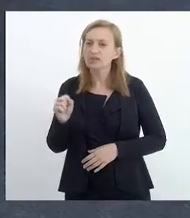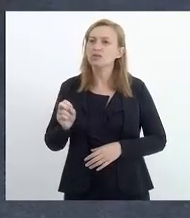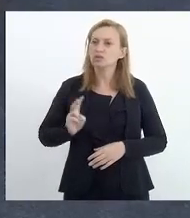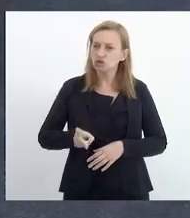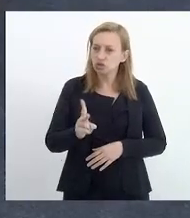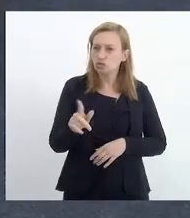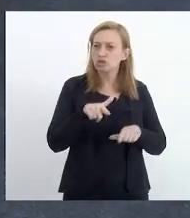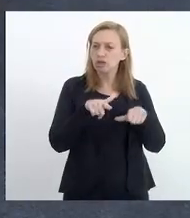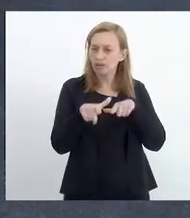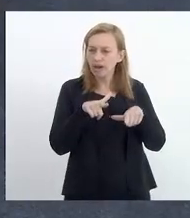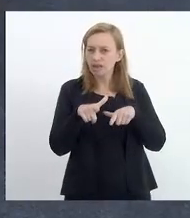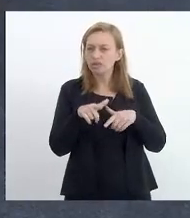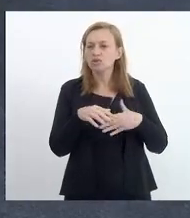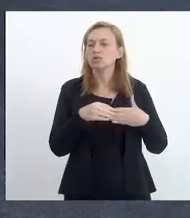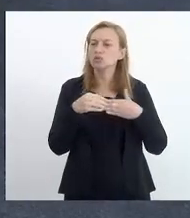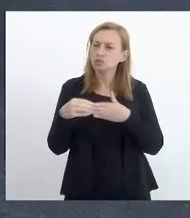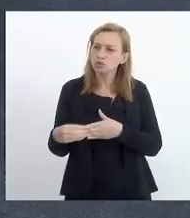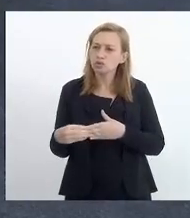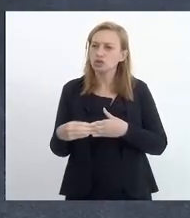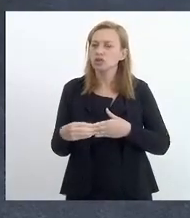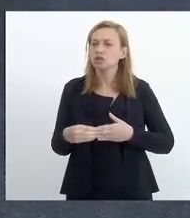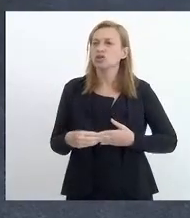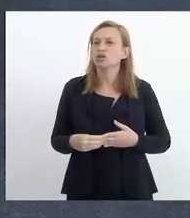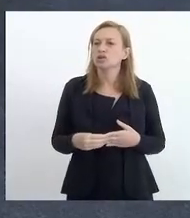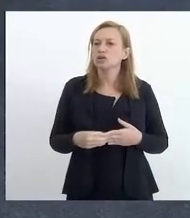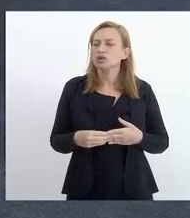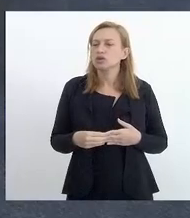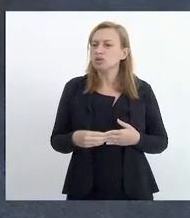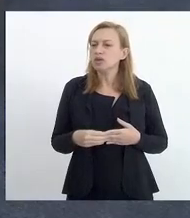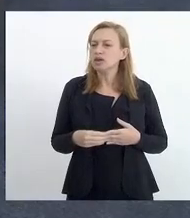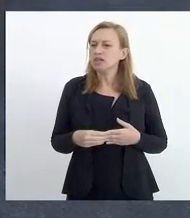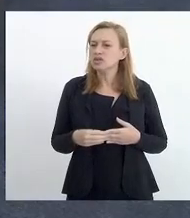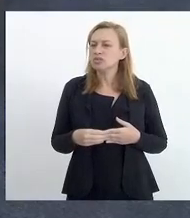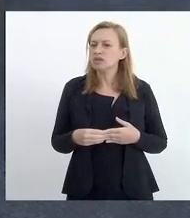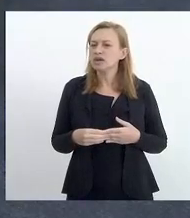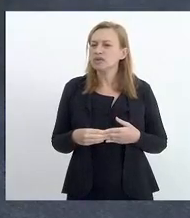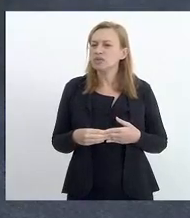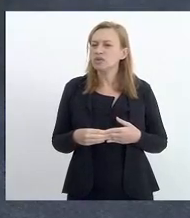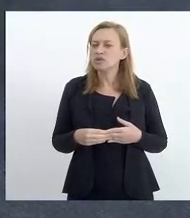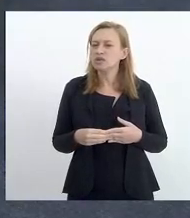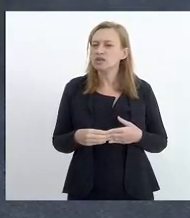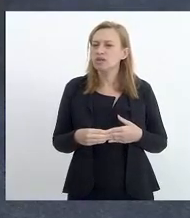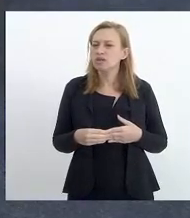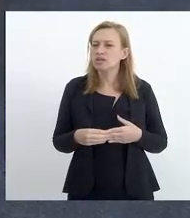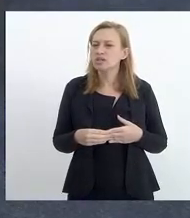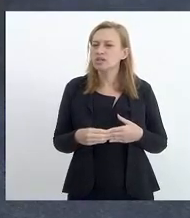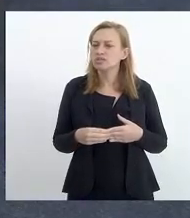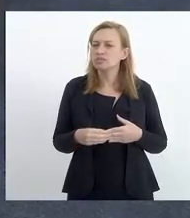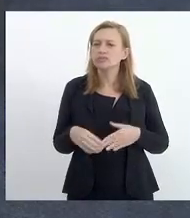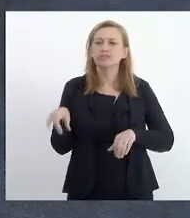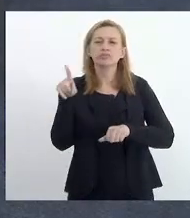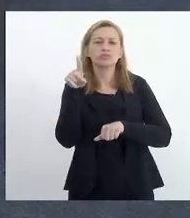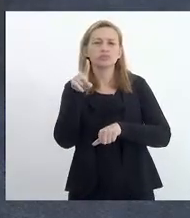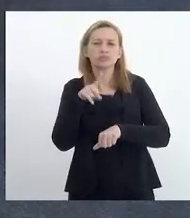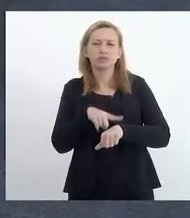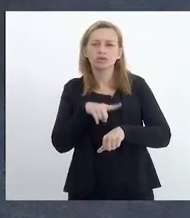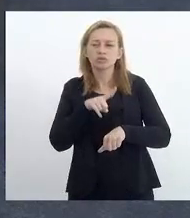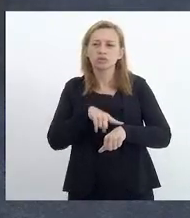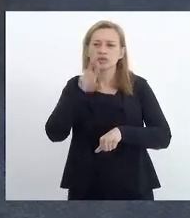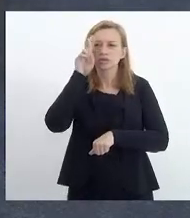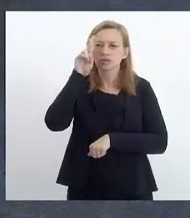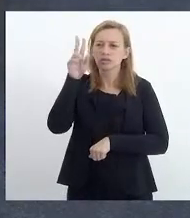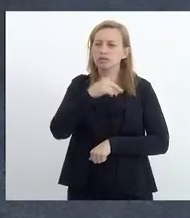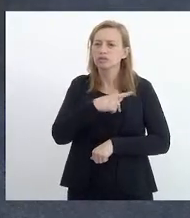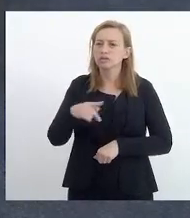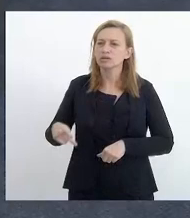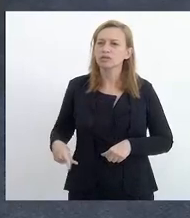e conduzindo o direcionamento do progressista. Neste momento, senhor presidente, como